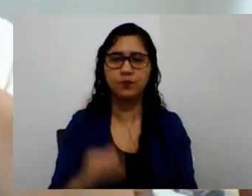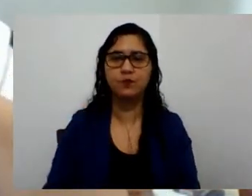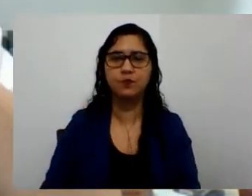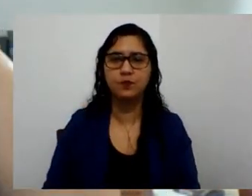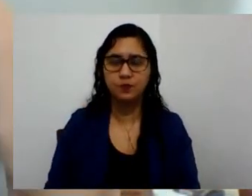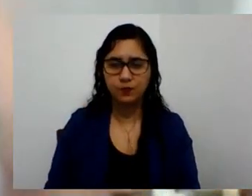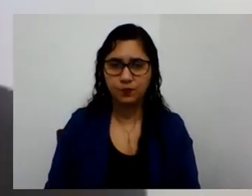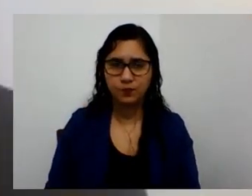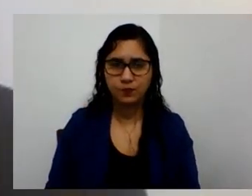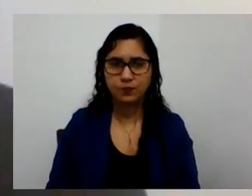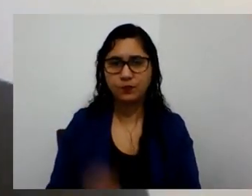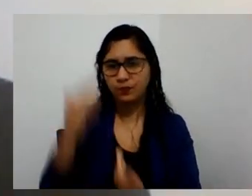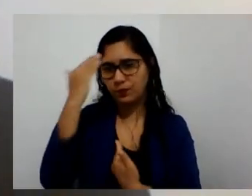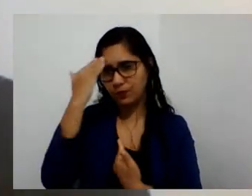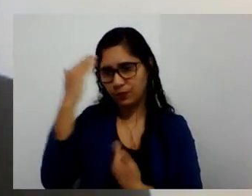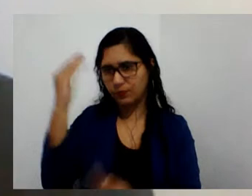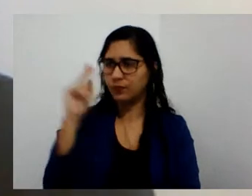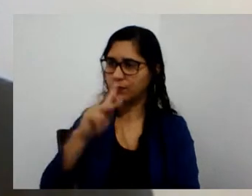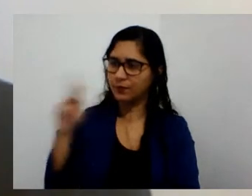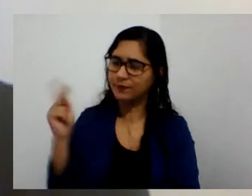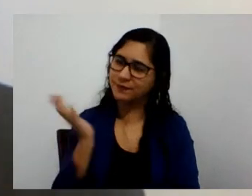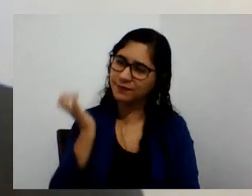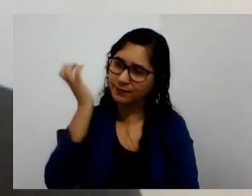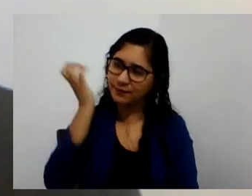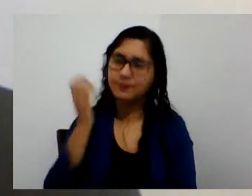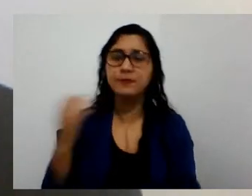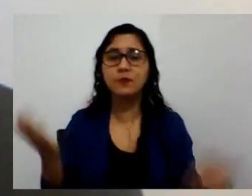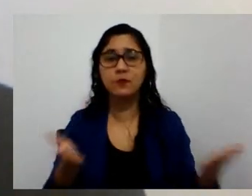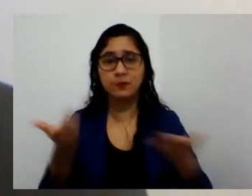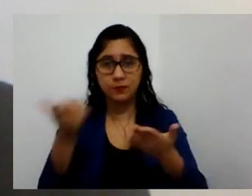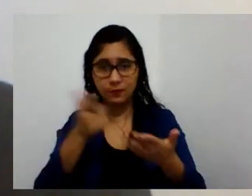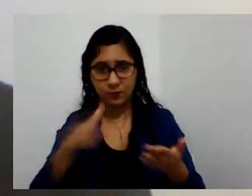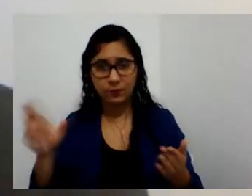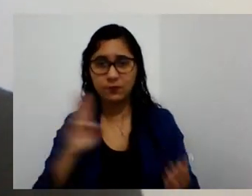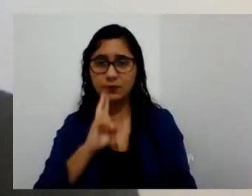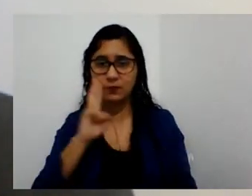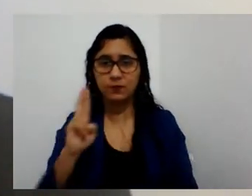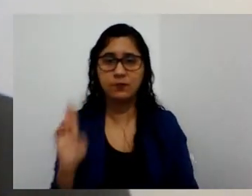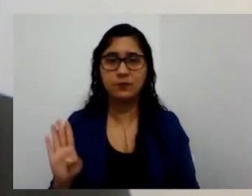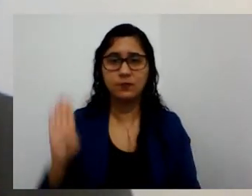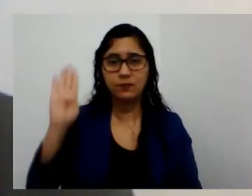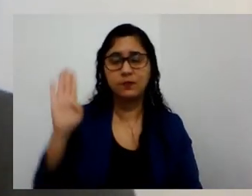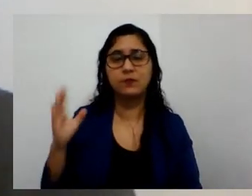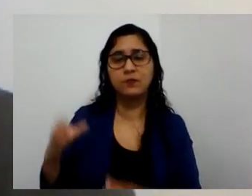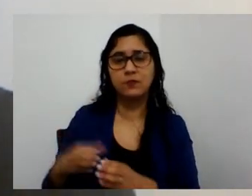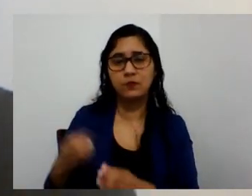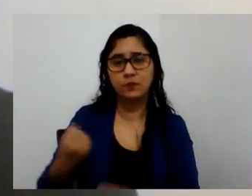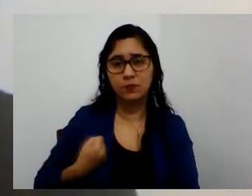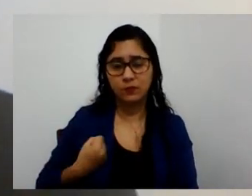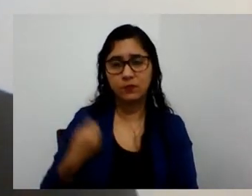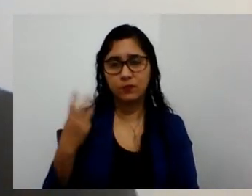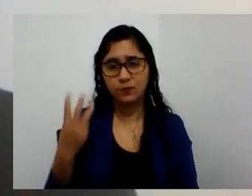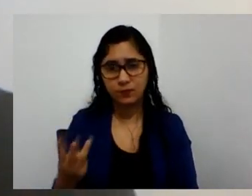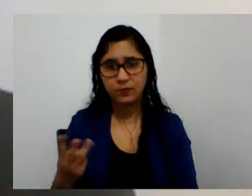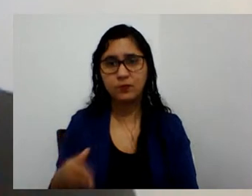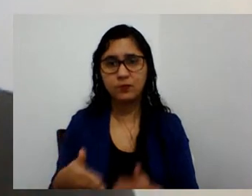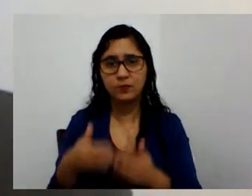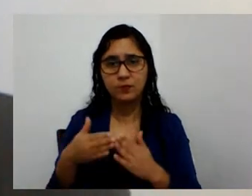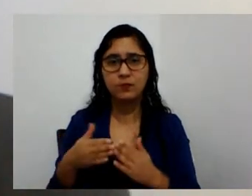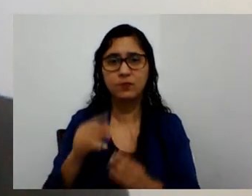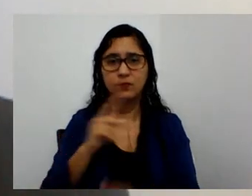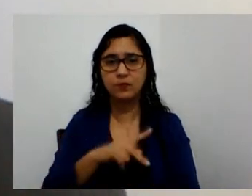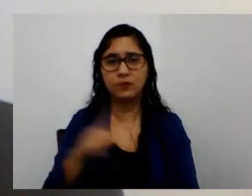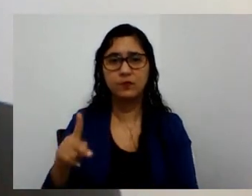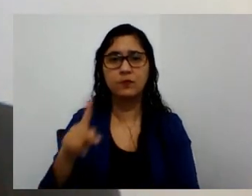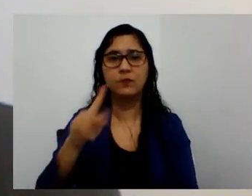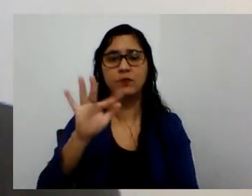Obrigado, professora Jesus. Agora a próxima candidatura a responder é a candidatura de número 3. Por gentileza, professor Ferrari,